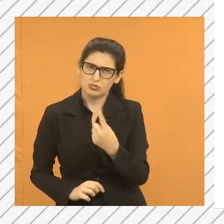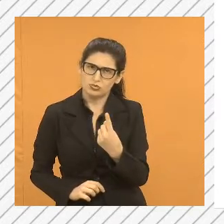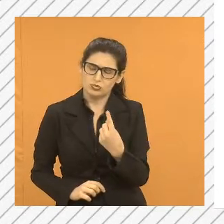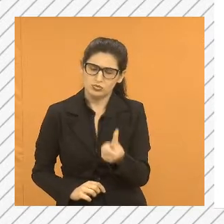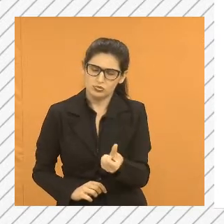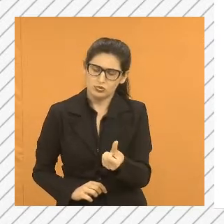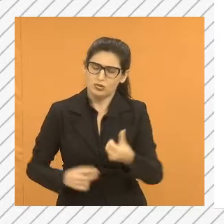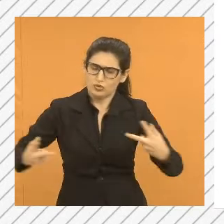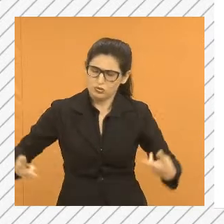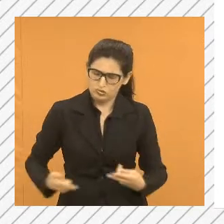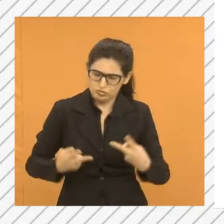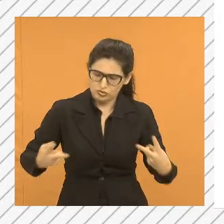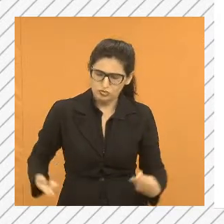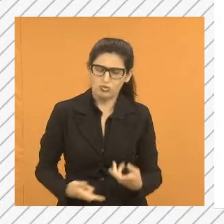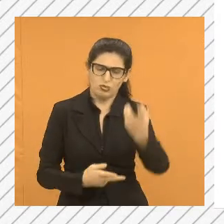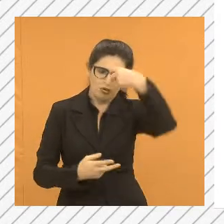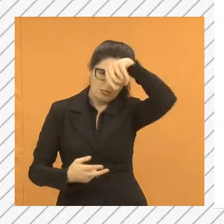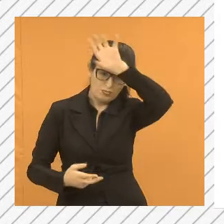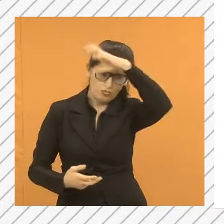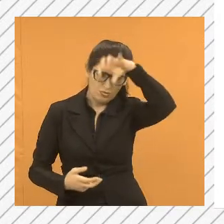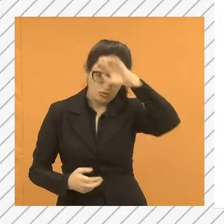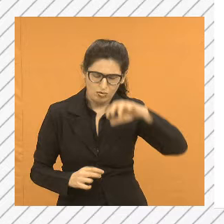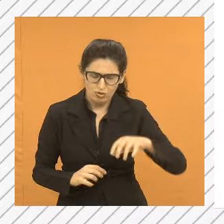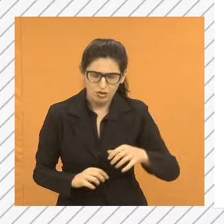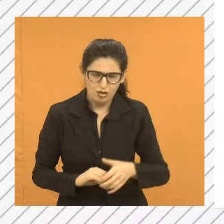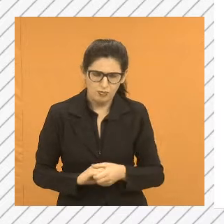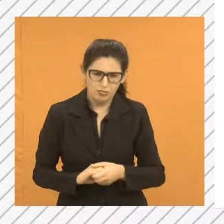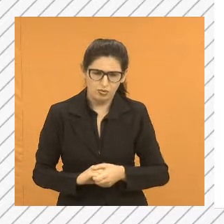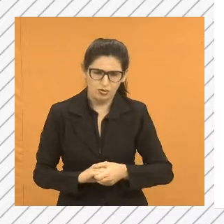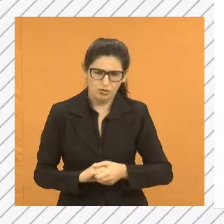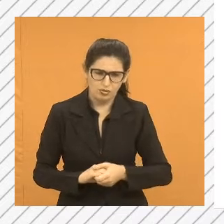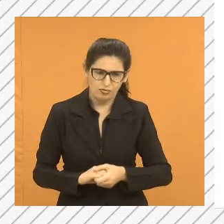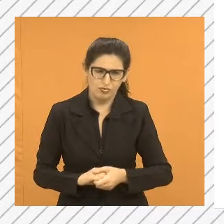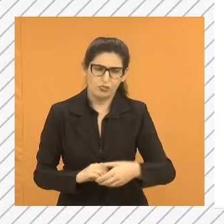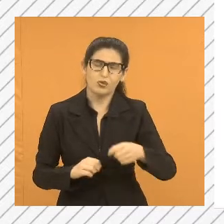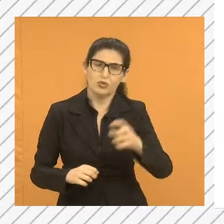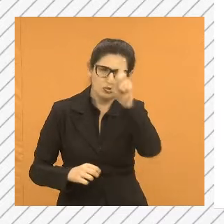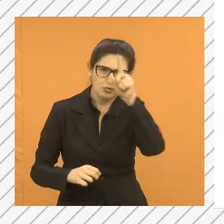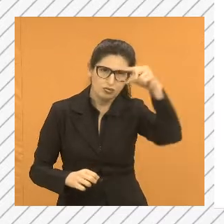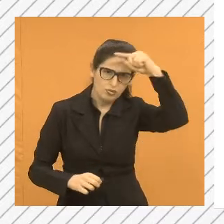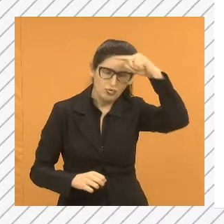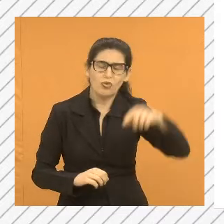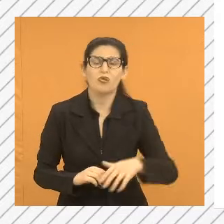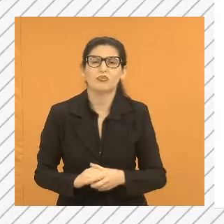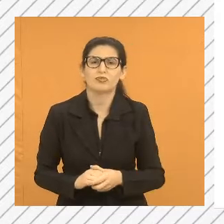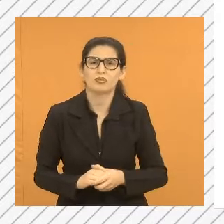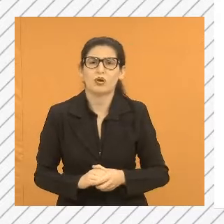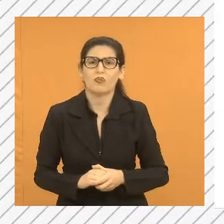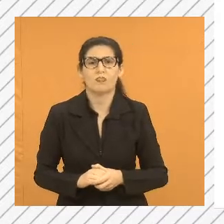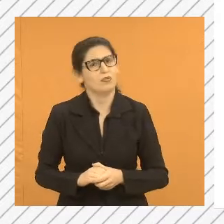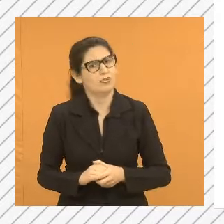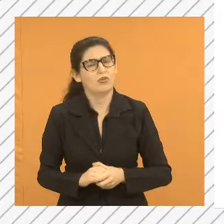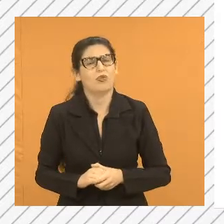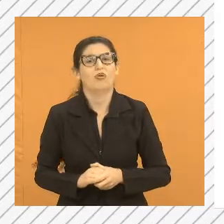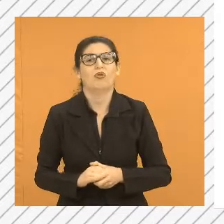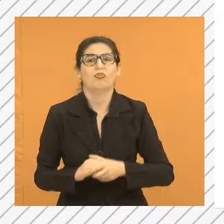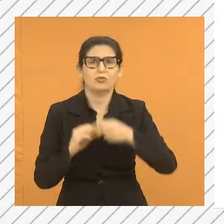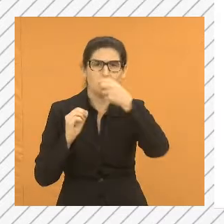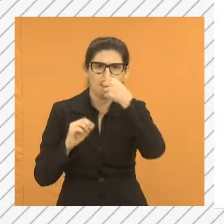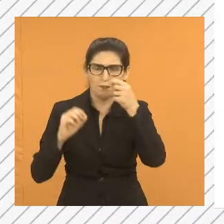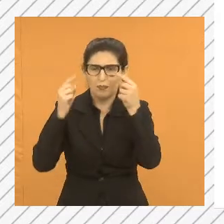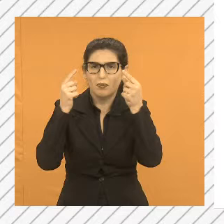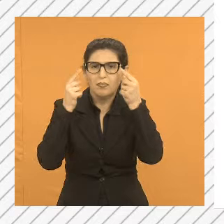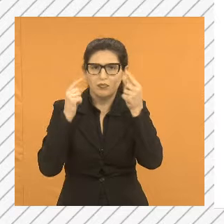4.316 cirurgias ambulatoriais, em função do mutirão de oftalmologia que foi realizado ao longo